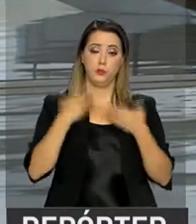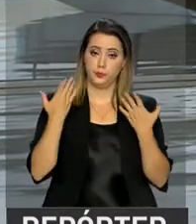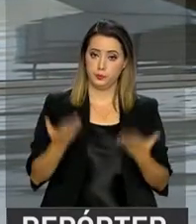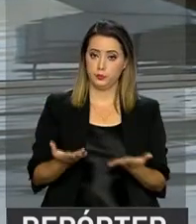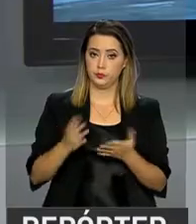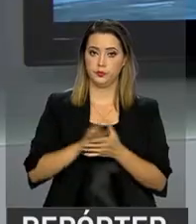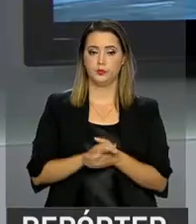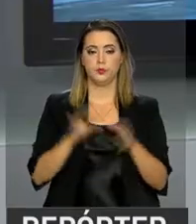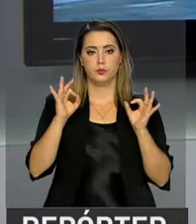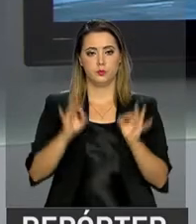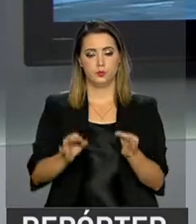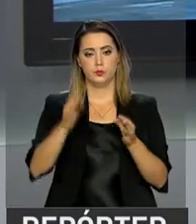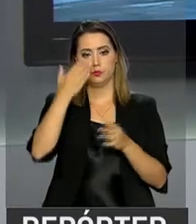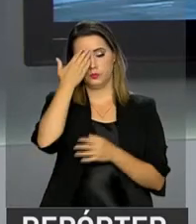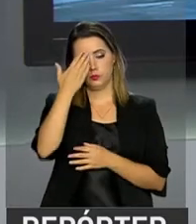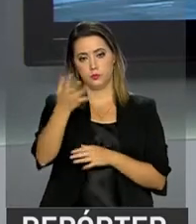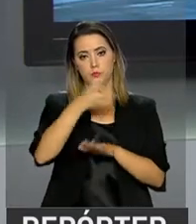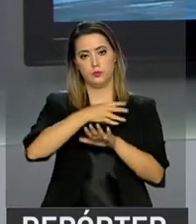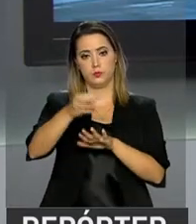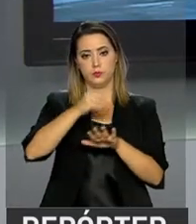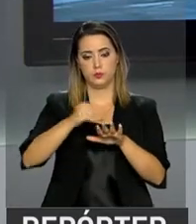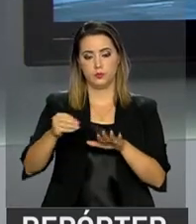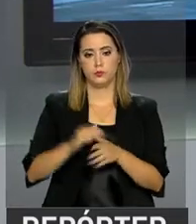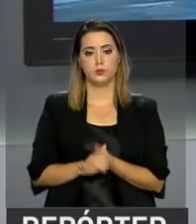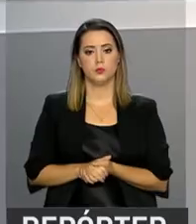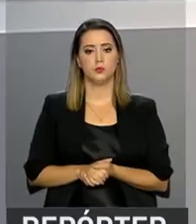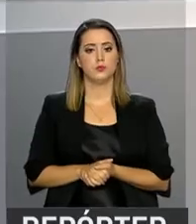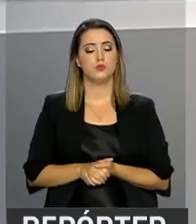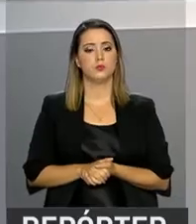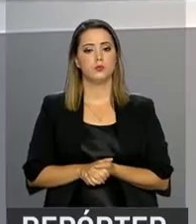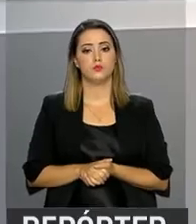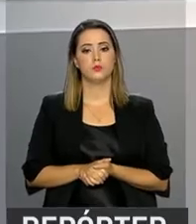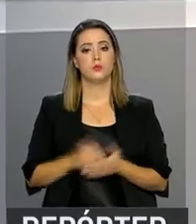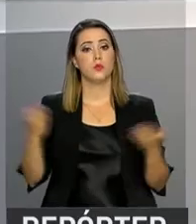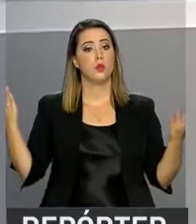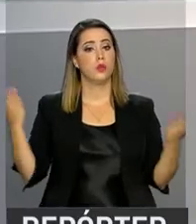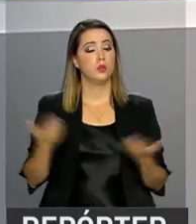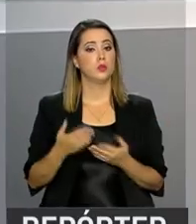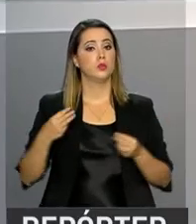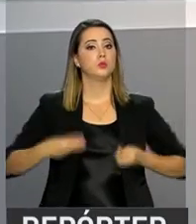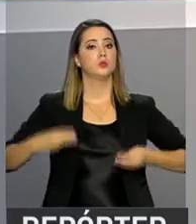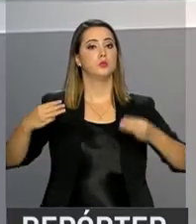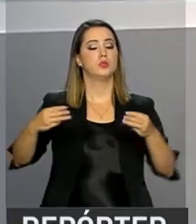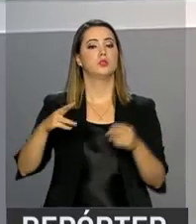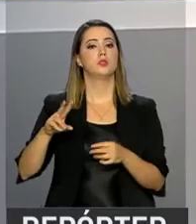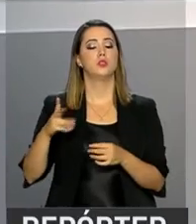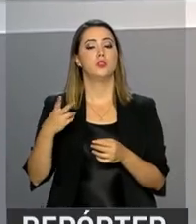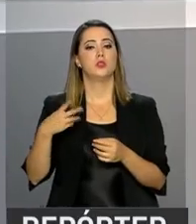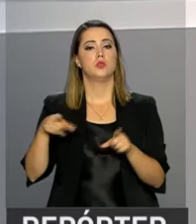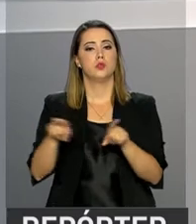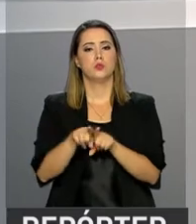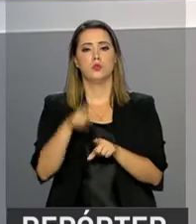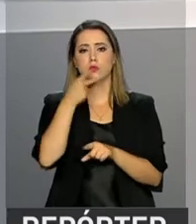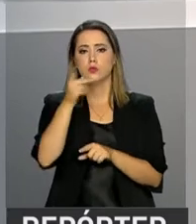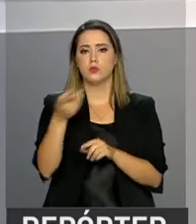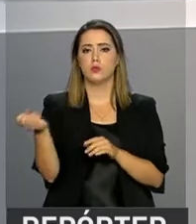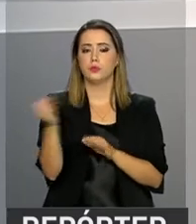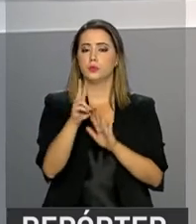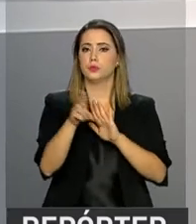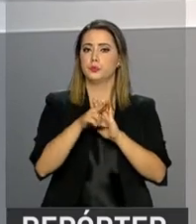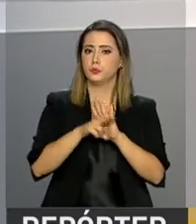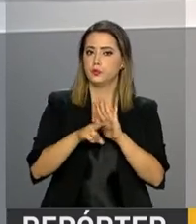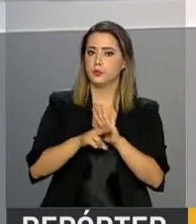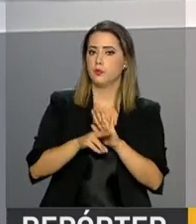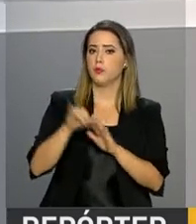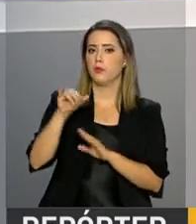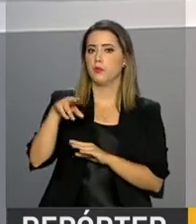roberto tá certo paulo muito obrigado pelas informações e hoje o ministro henrique meirelles disse que a reforma da previdência deve ser